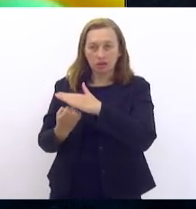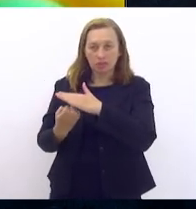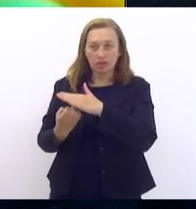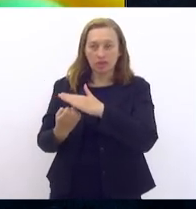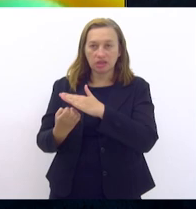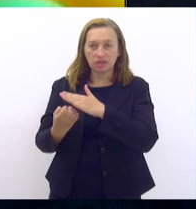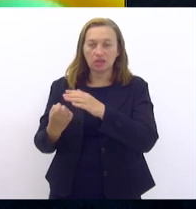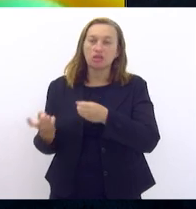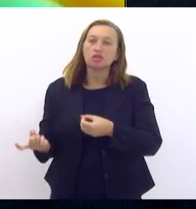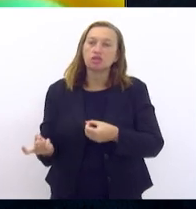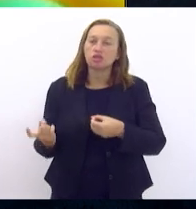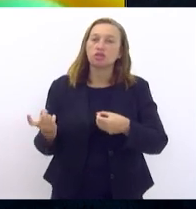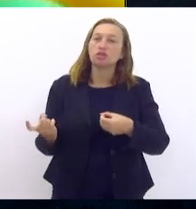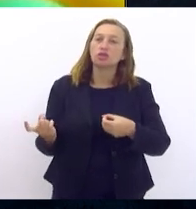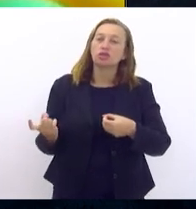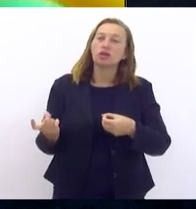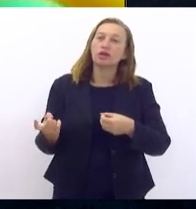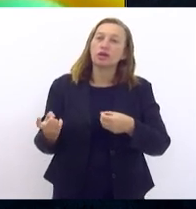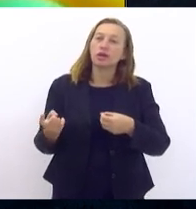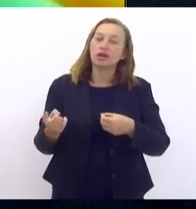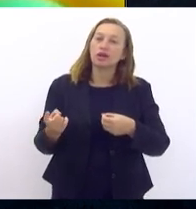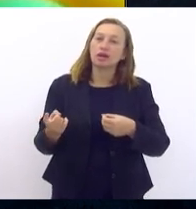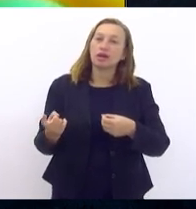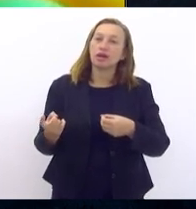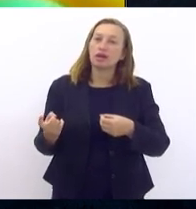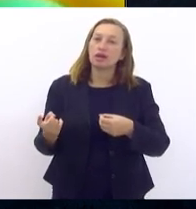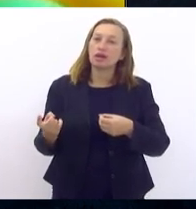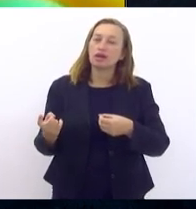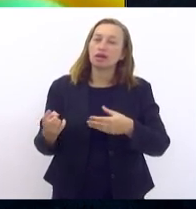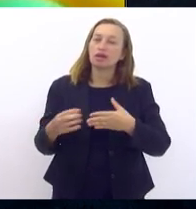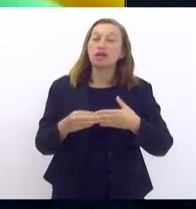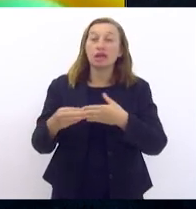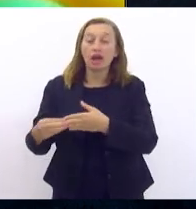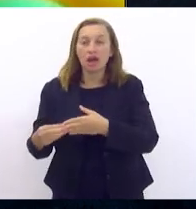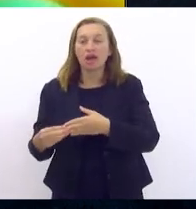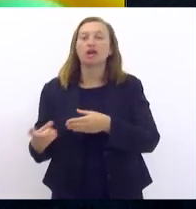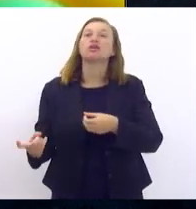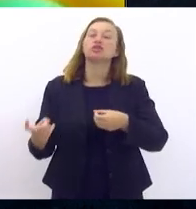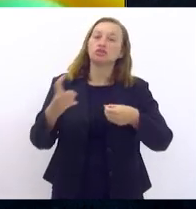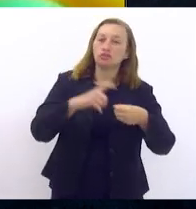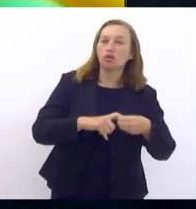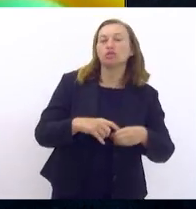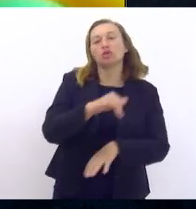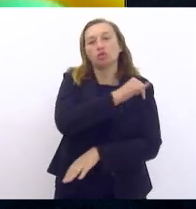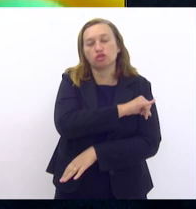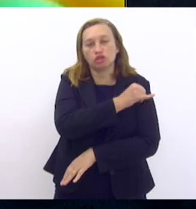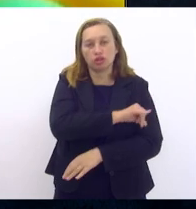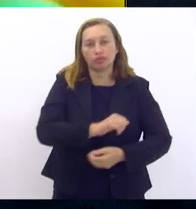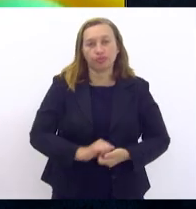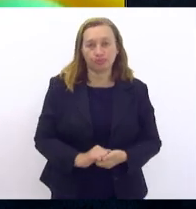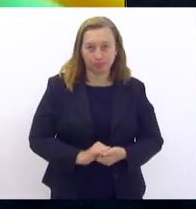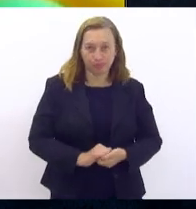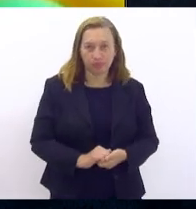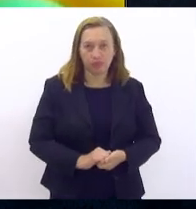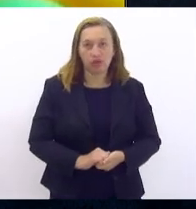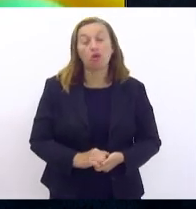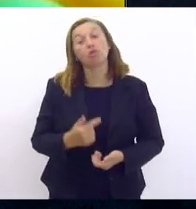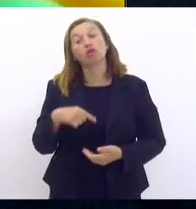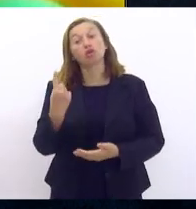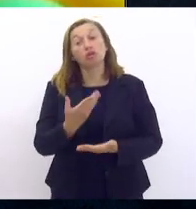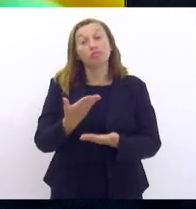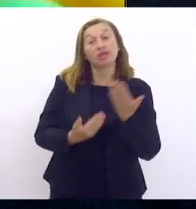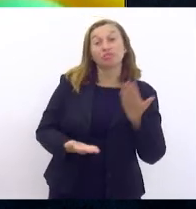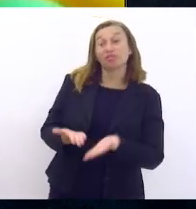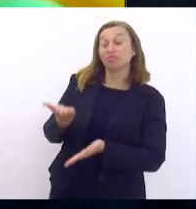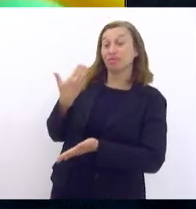trazer as indústrias de outros estados a gente só quer trazer de volta a indústria do Rio de Janeiro o que a gente perdeu